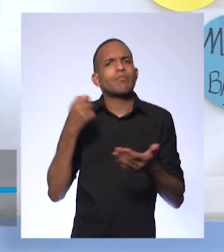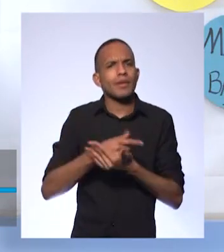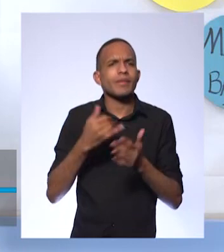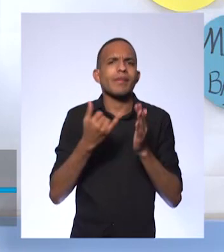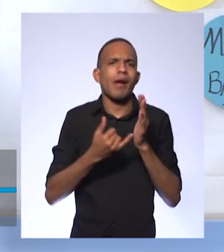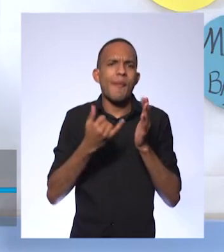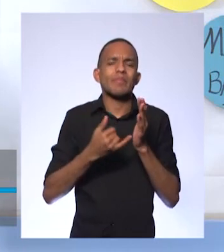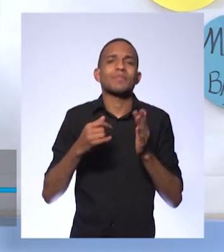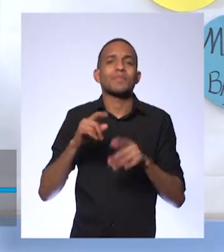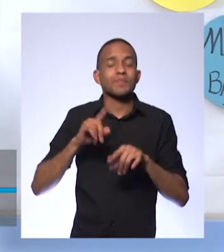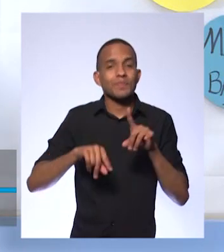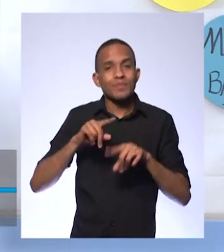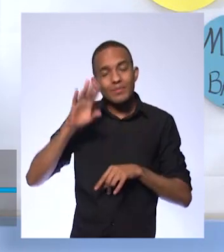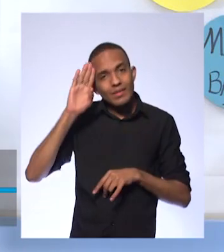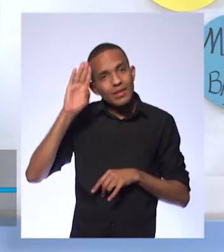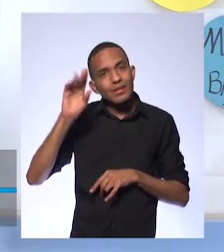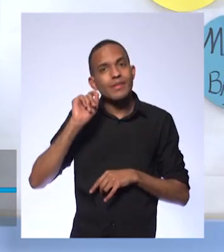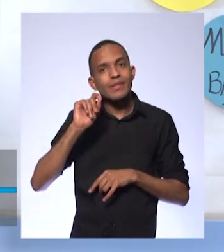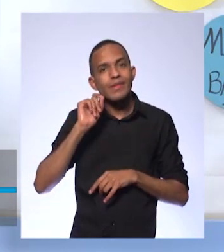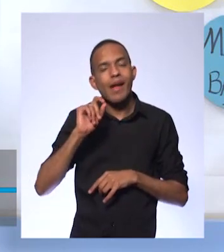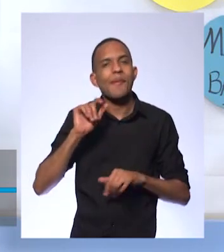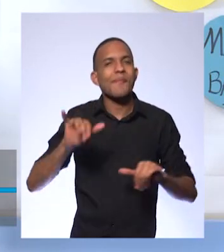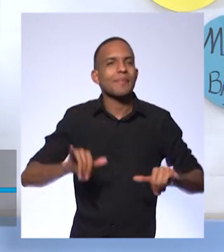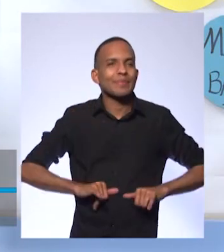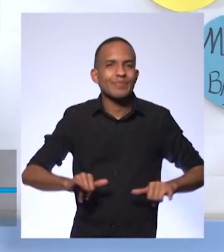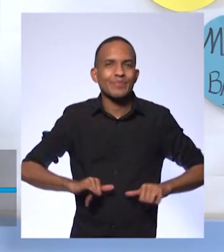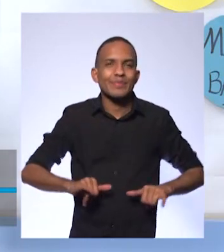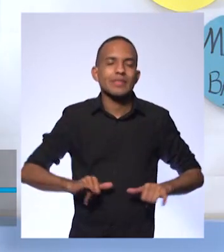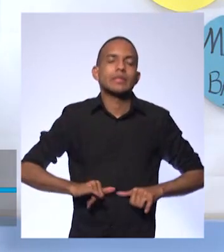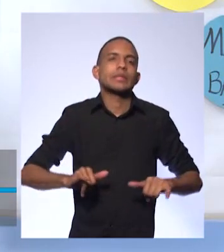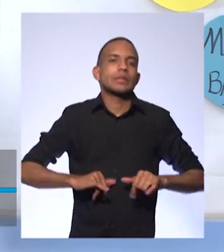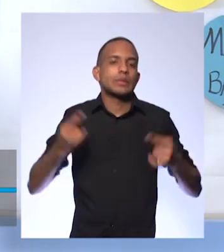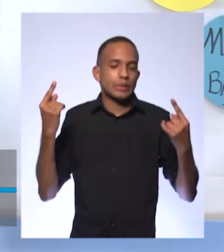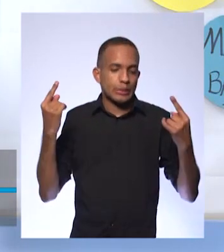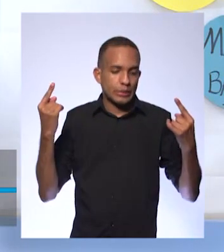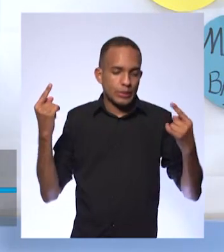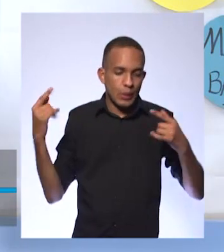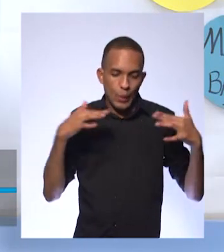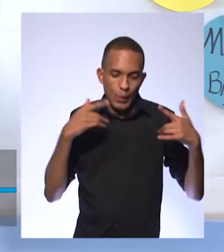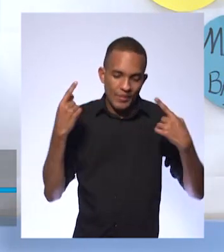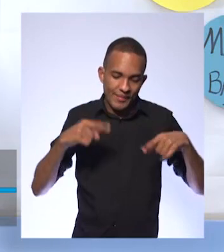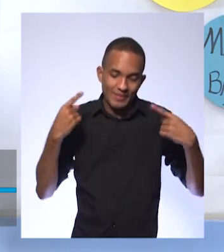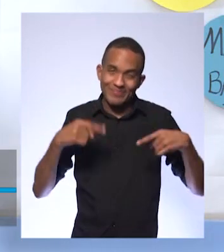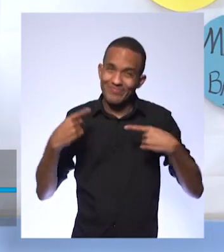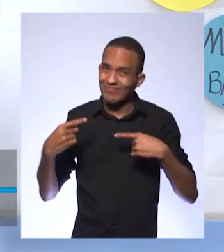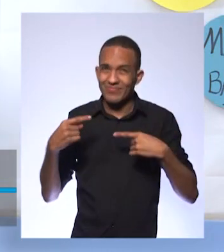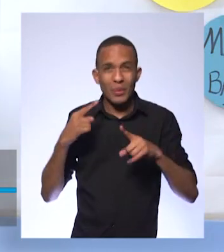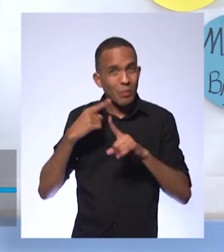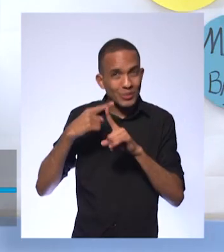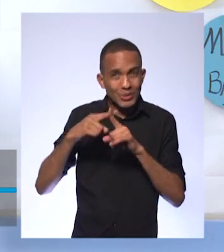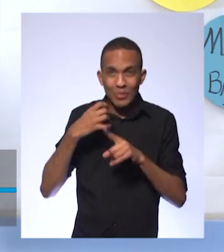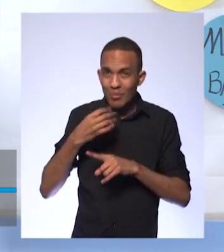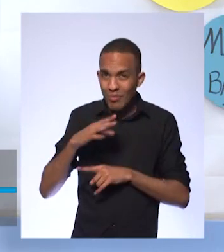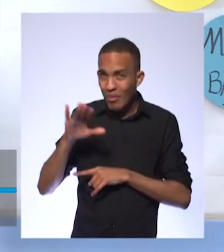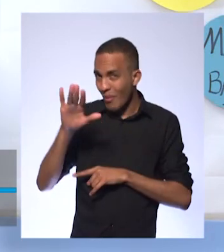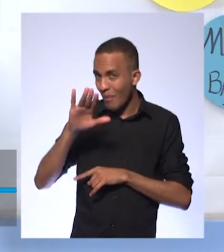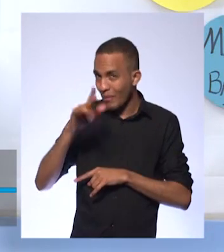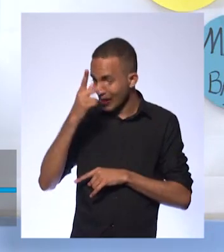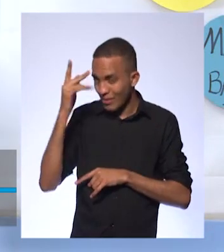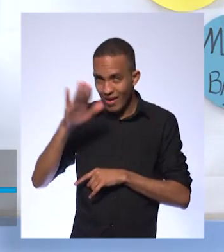então o seu produto principal, ele sofria uma concorrência muito grande. Isso não foi, positivo para os